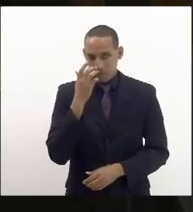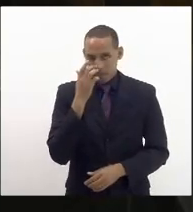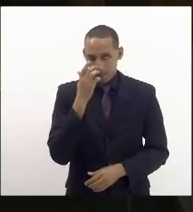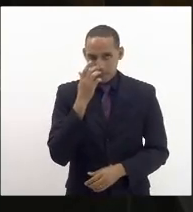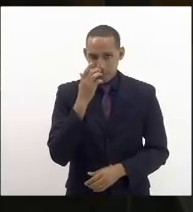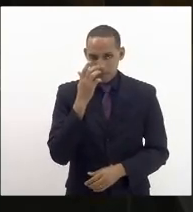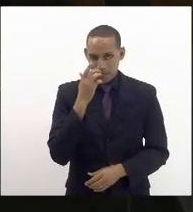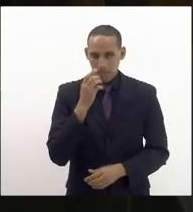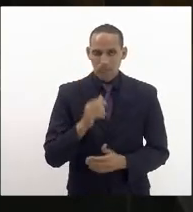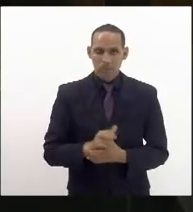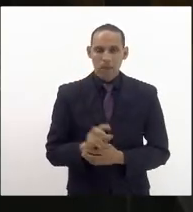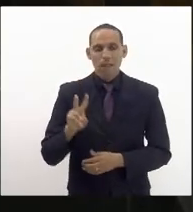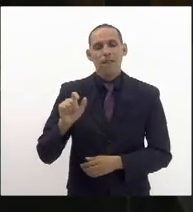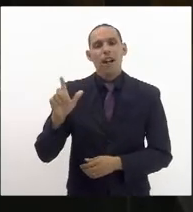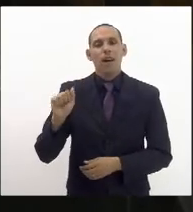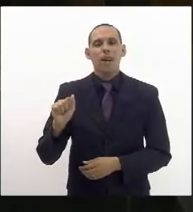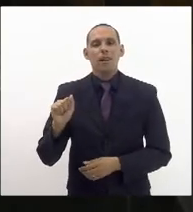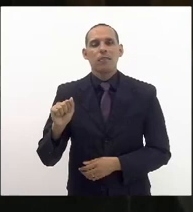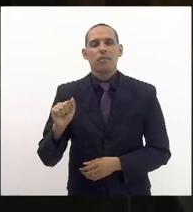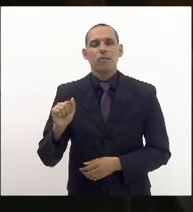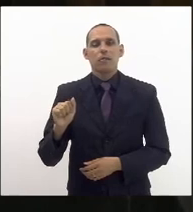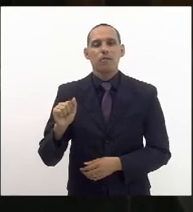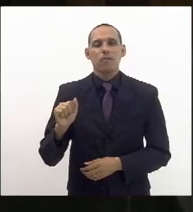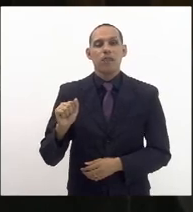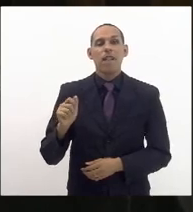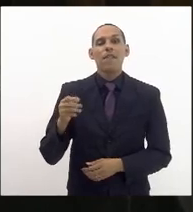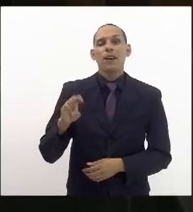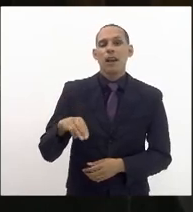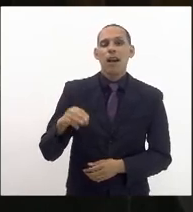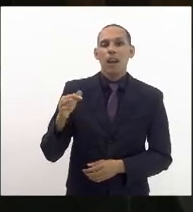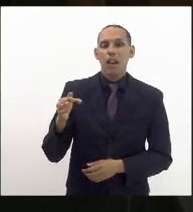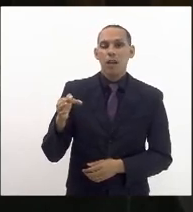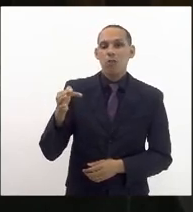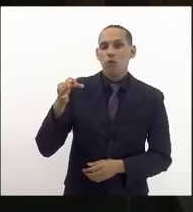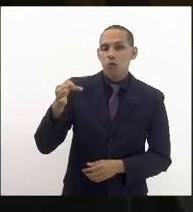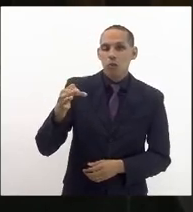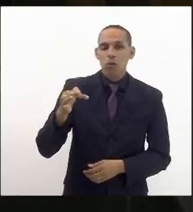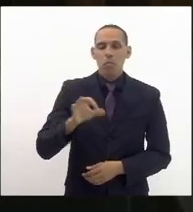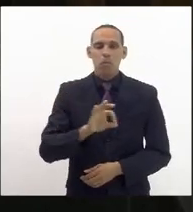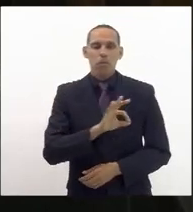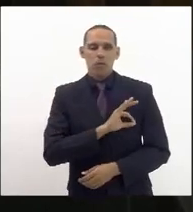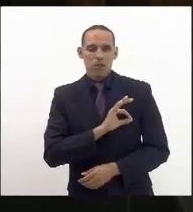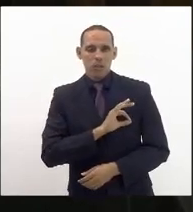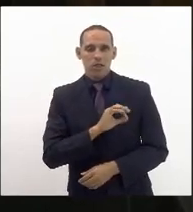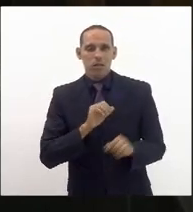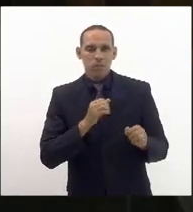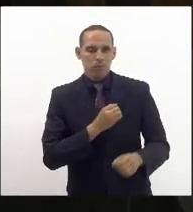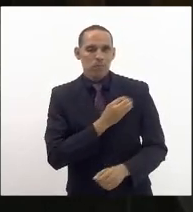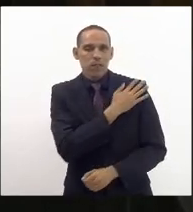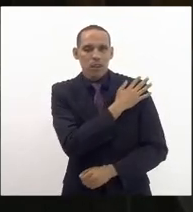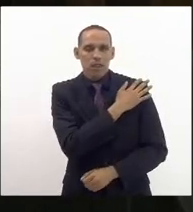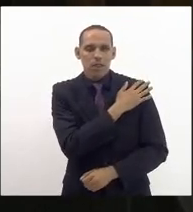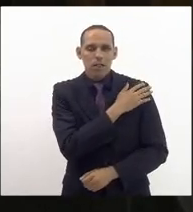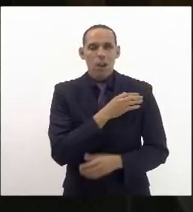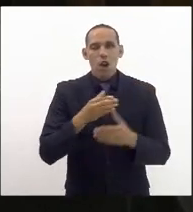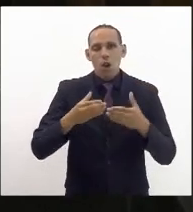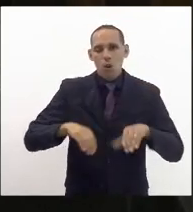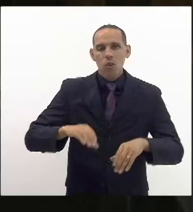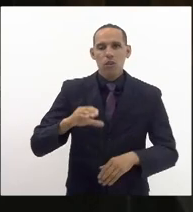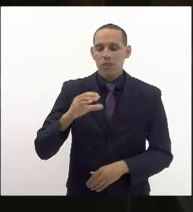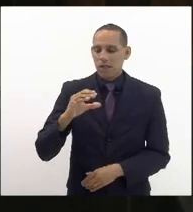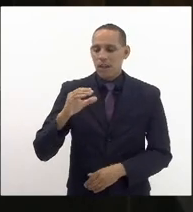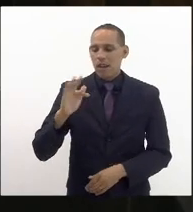o preenchimento das vagas para os futuros oficiais da Polícia Militar do Estado do Rio de Janeiro, um concurso conhecido como